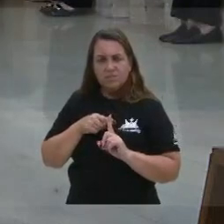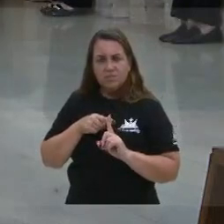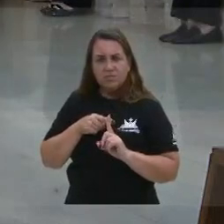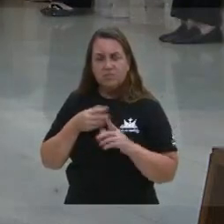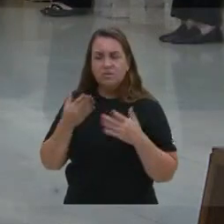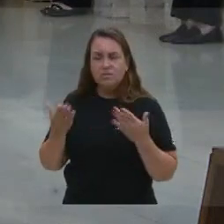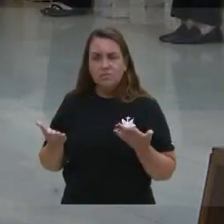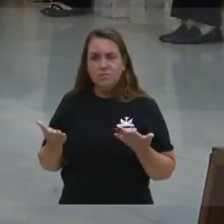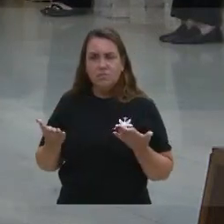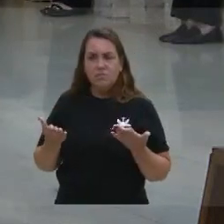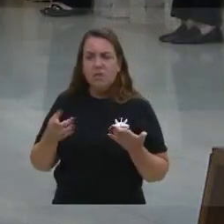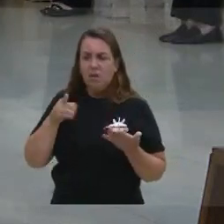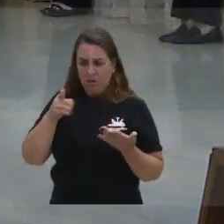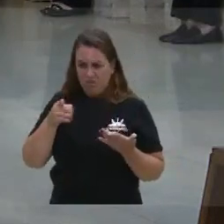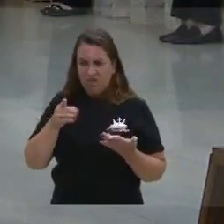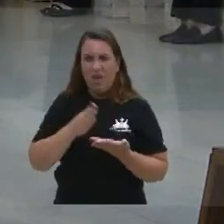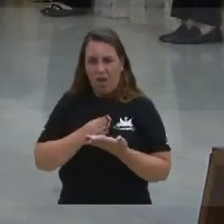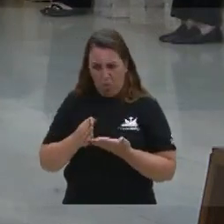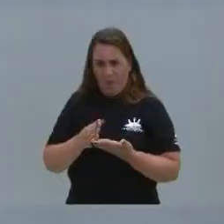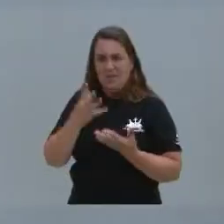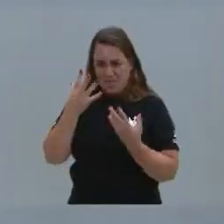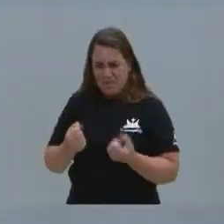A partir do momento que você é cristão,